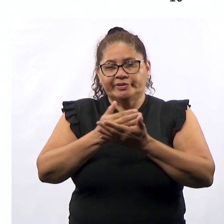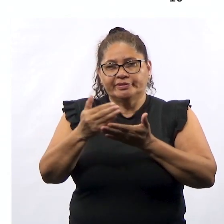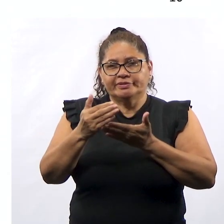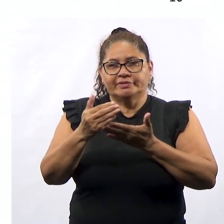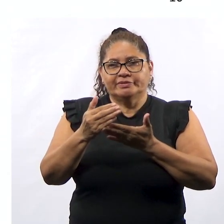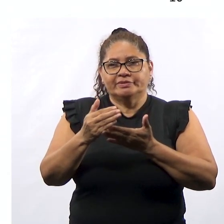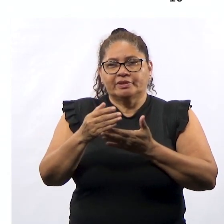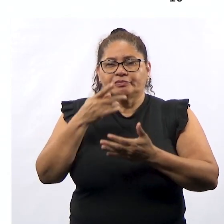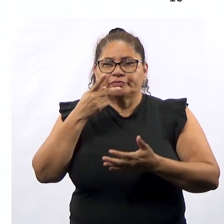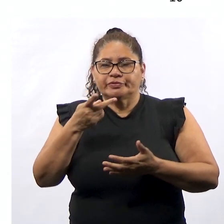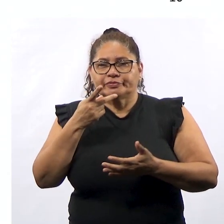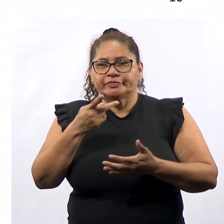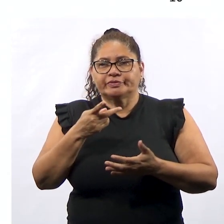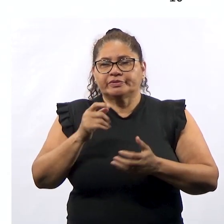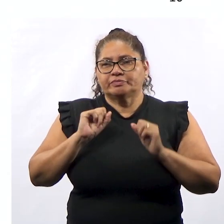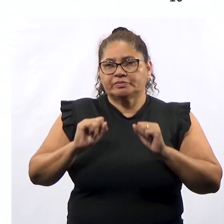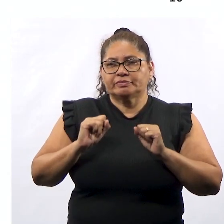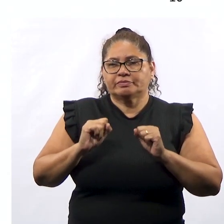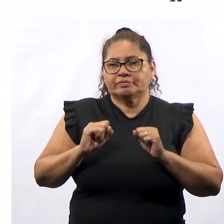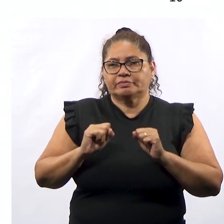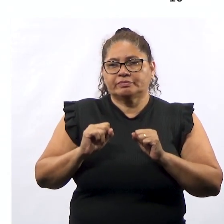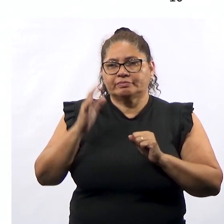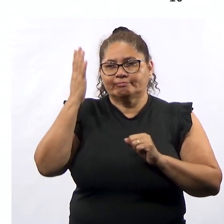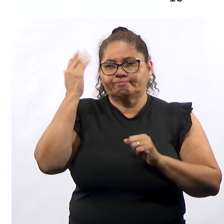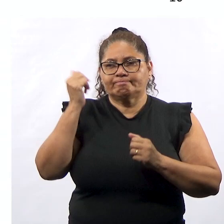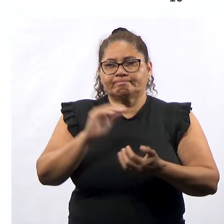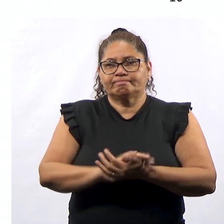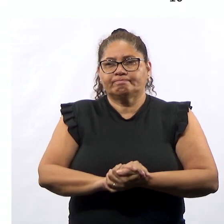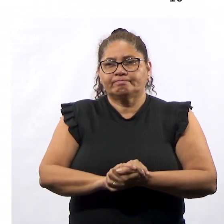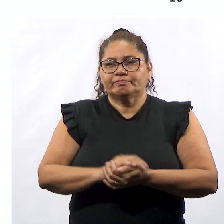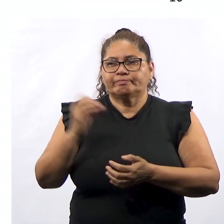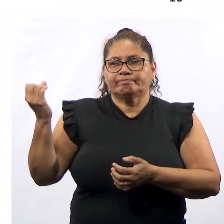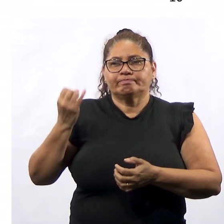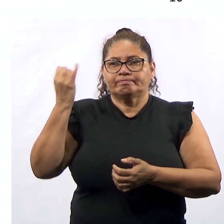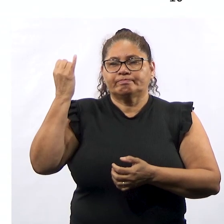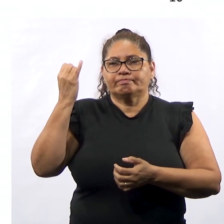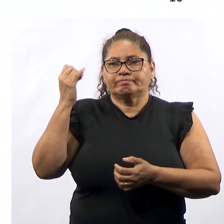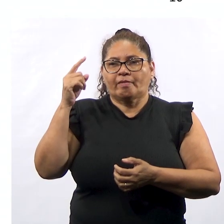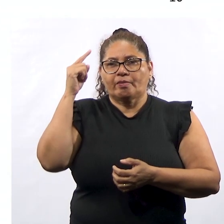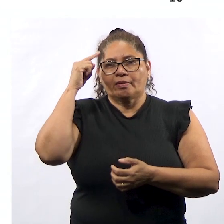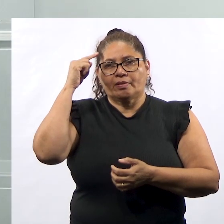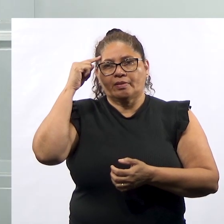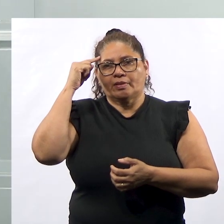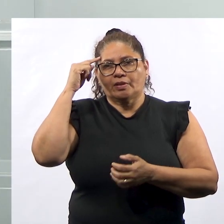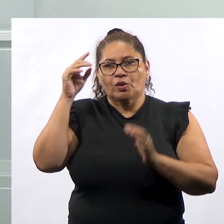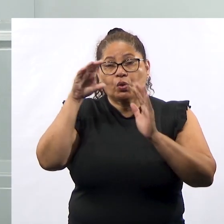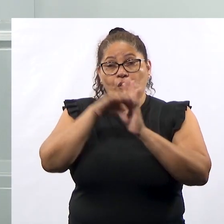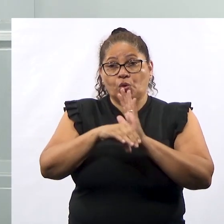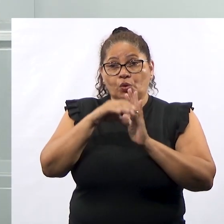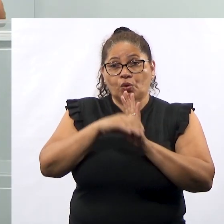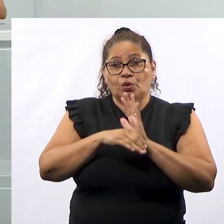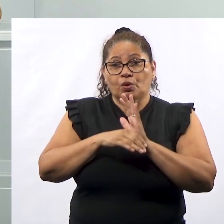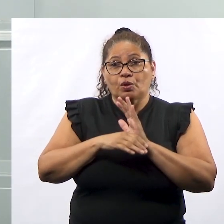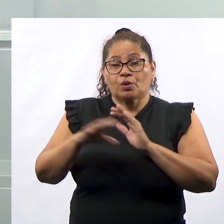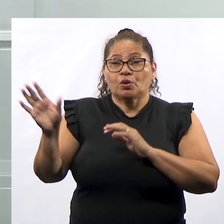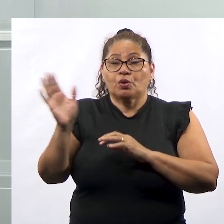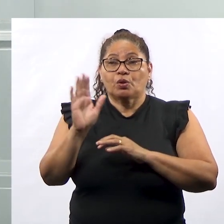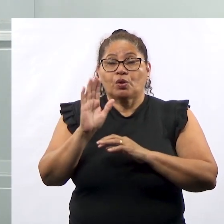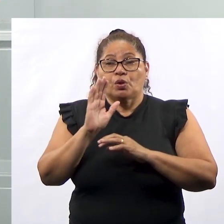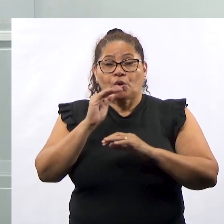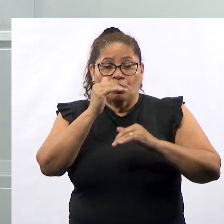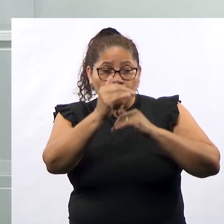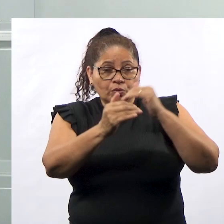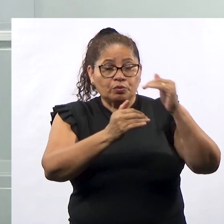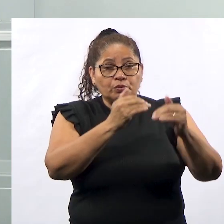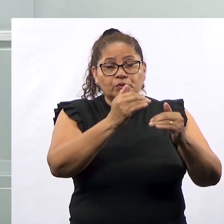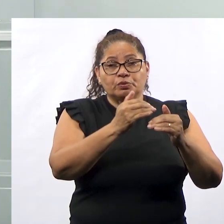a partir daquilo que foi dito que eles deveriam saber. Então, é importante que a gente reflita sobre o currículo como